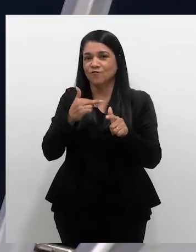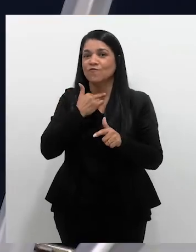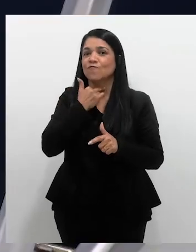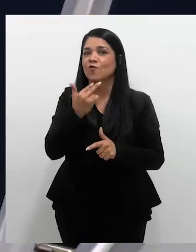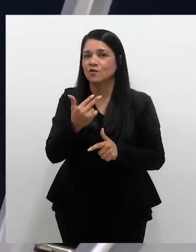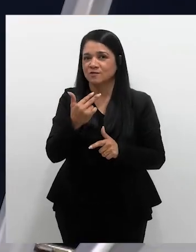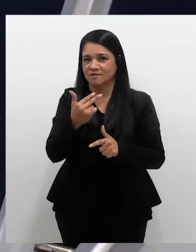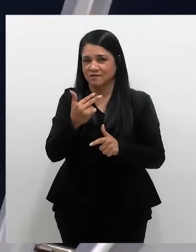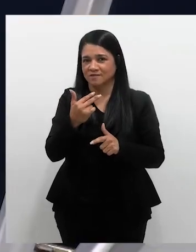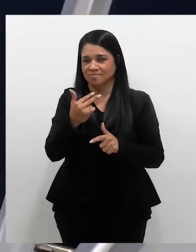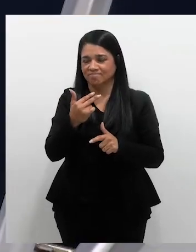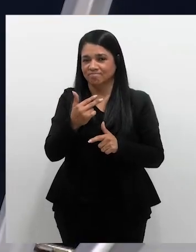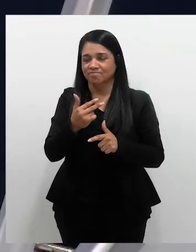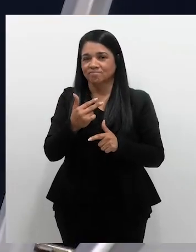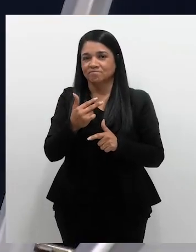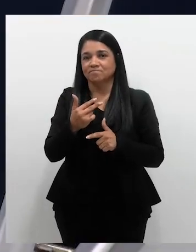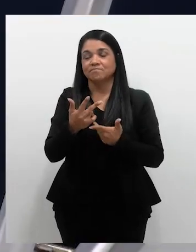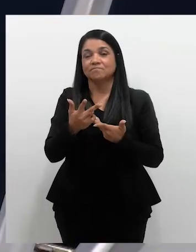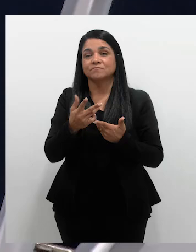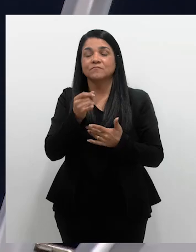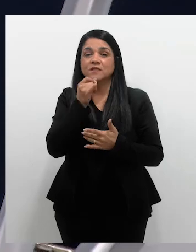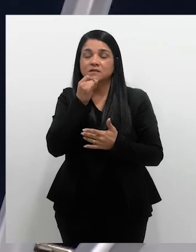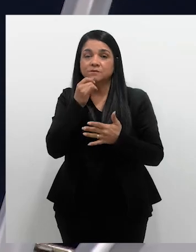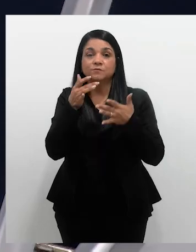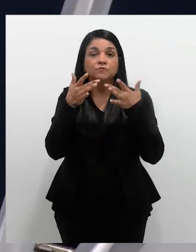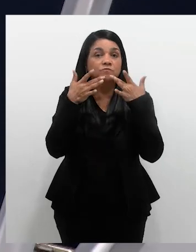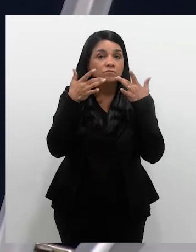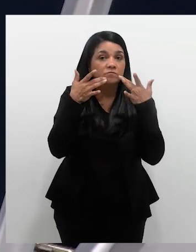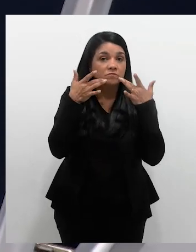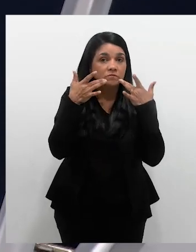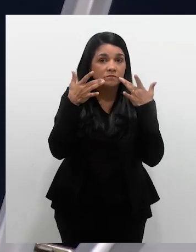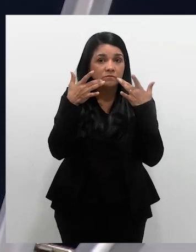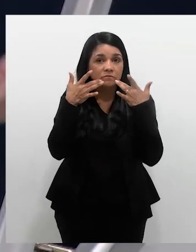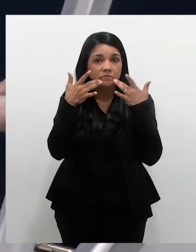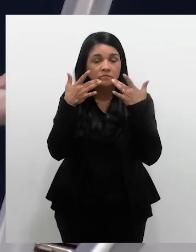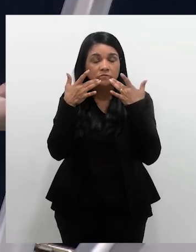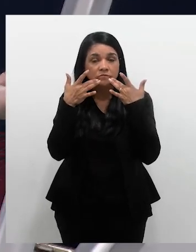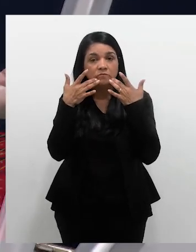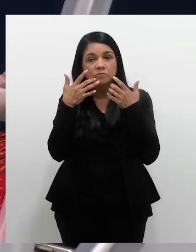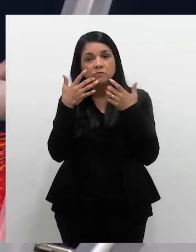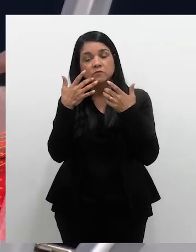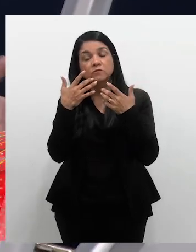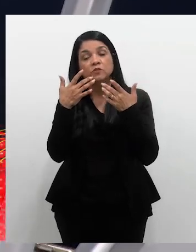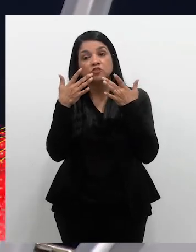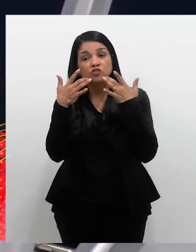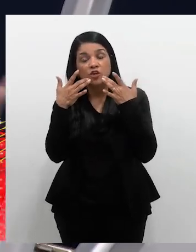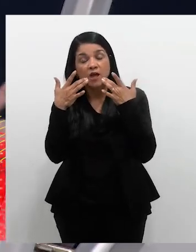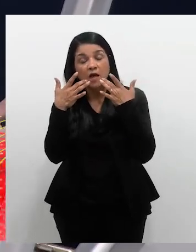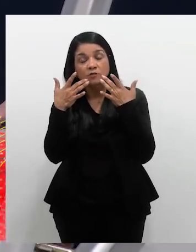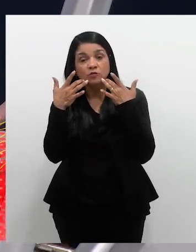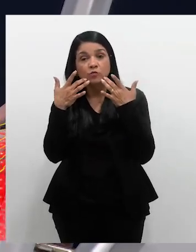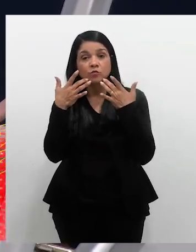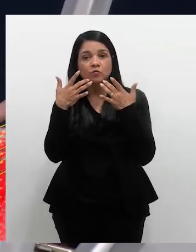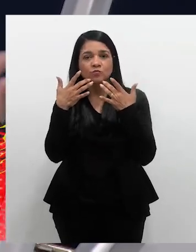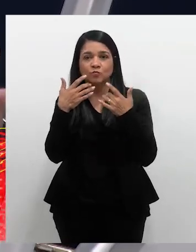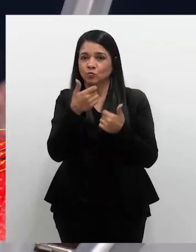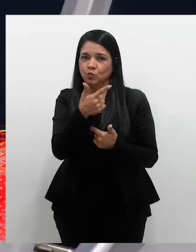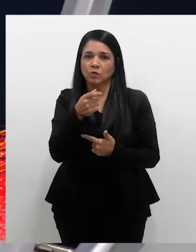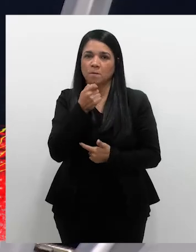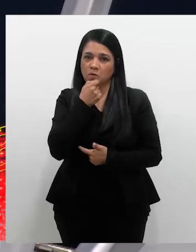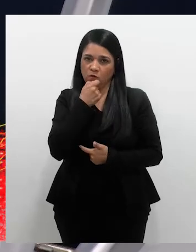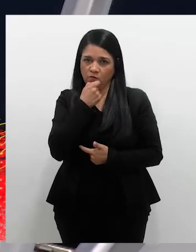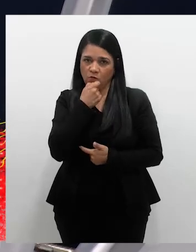colocações diferentes, projeções diferentes, né? Num teatro, a não ser no musical, mas no teatro normalmente você não